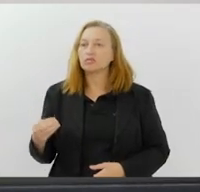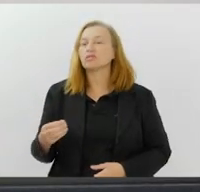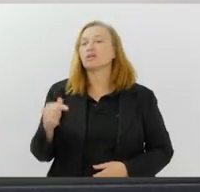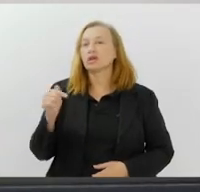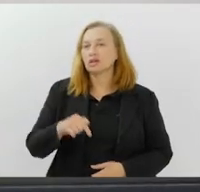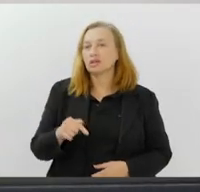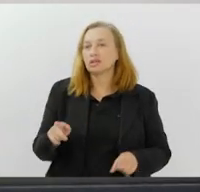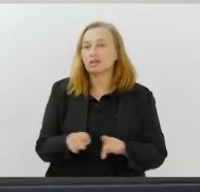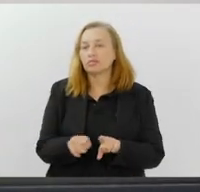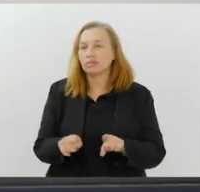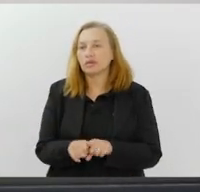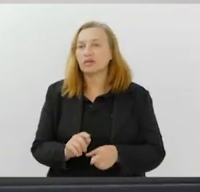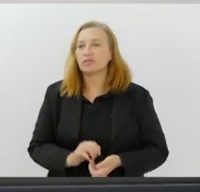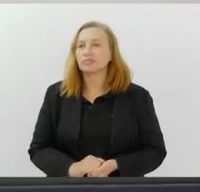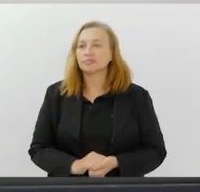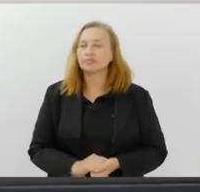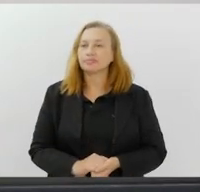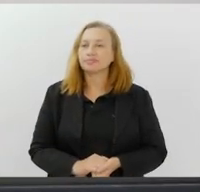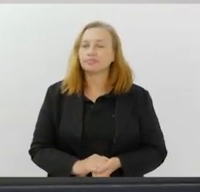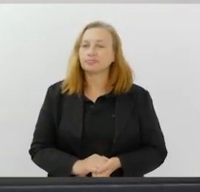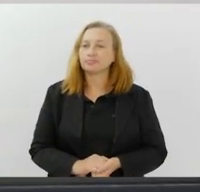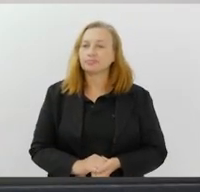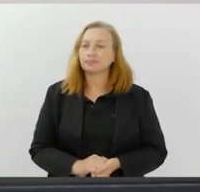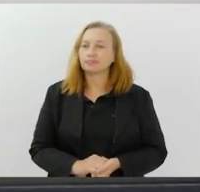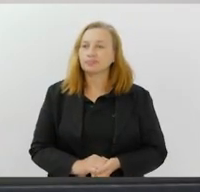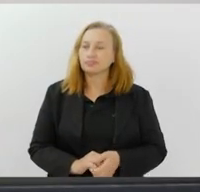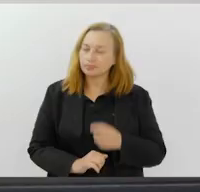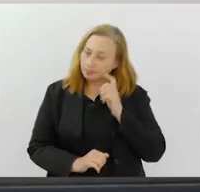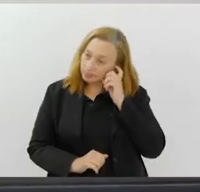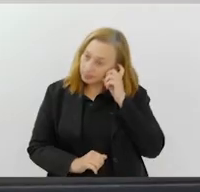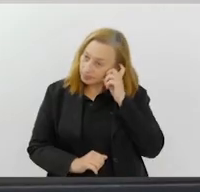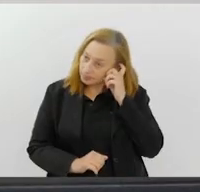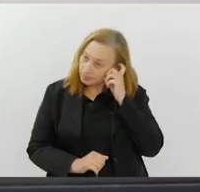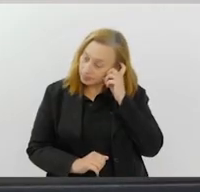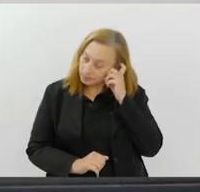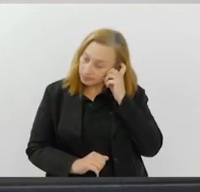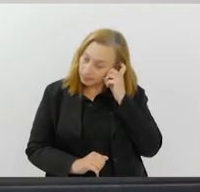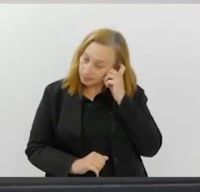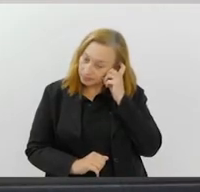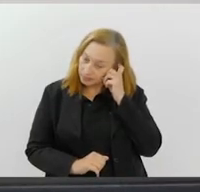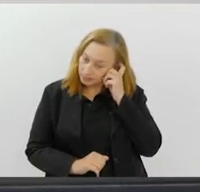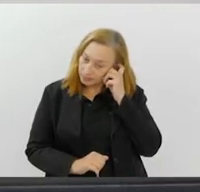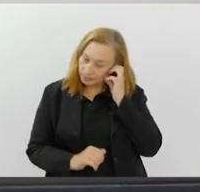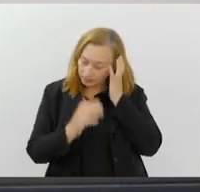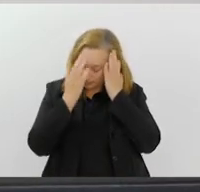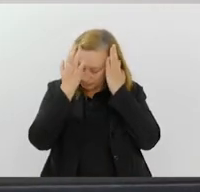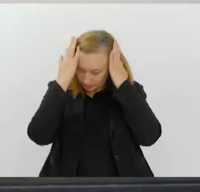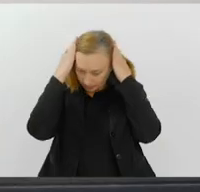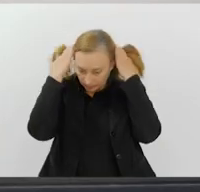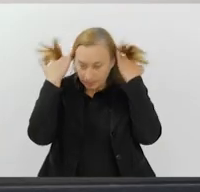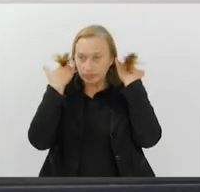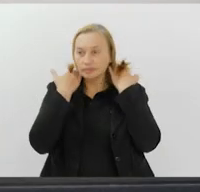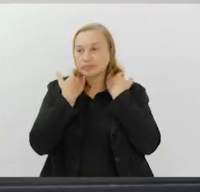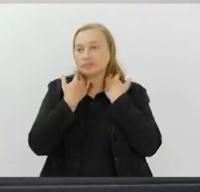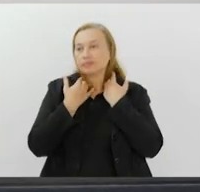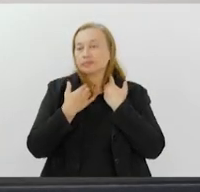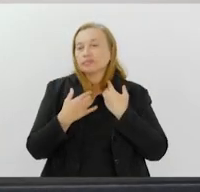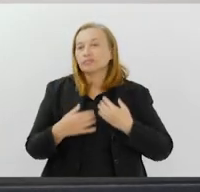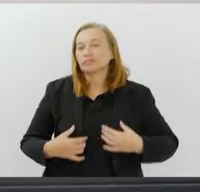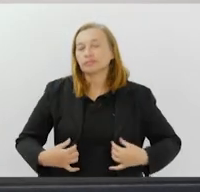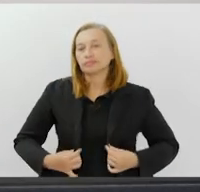aqui nas nossas audiências passo então a palavra porque também vai ter que sair